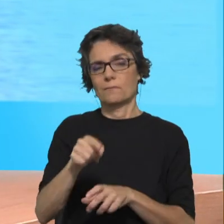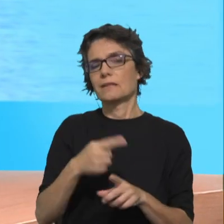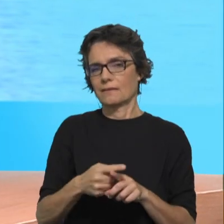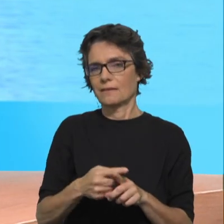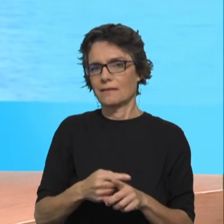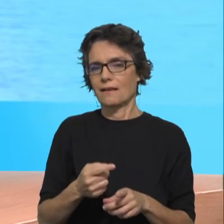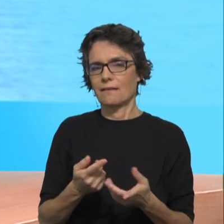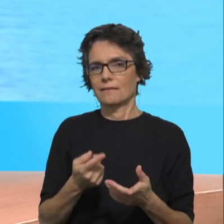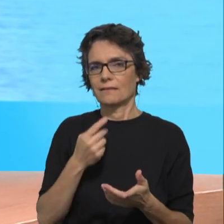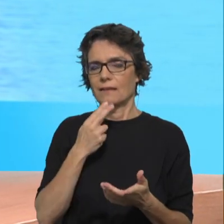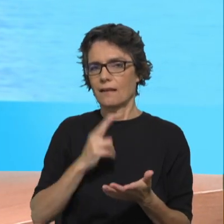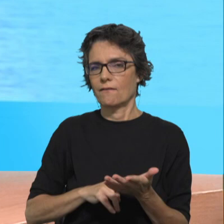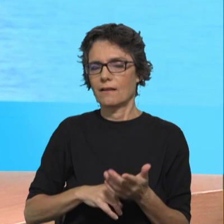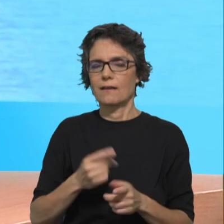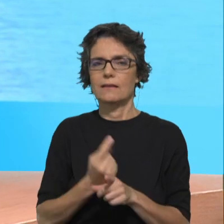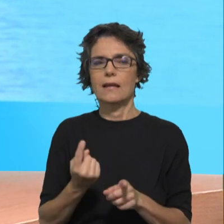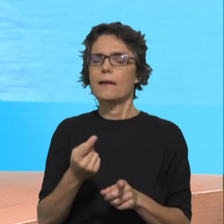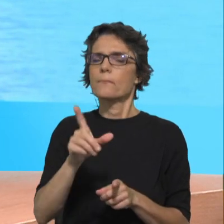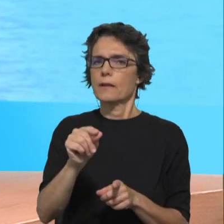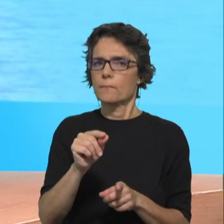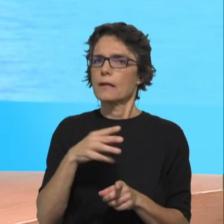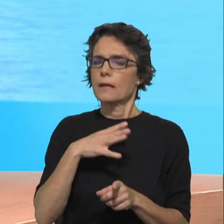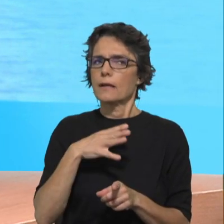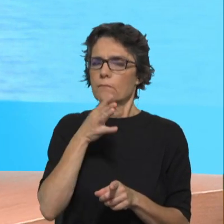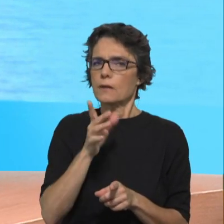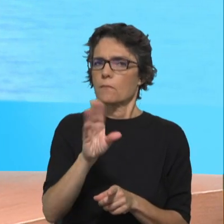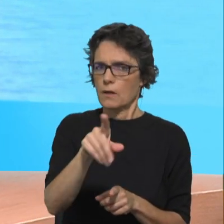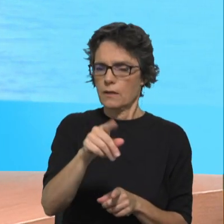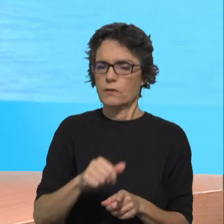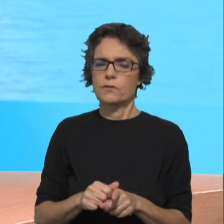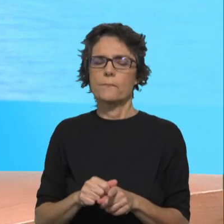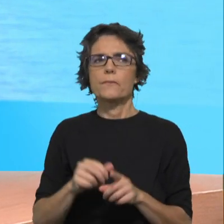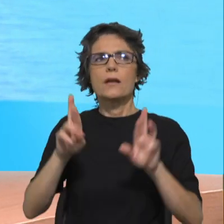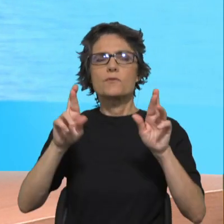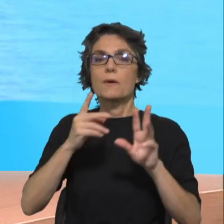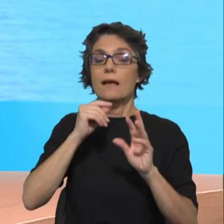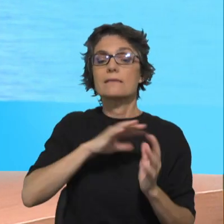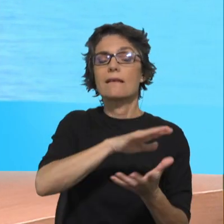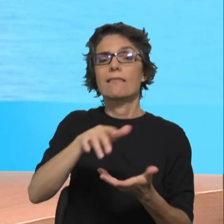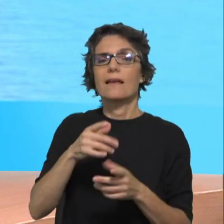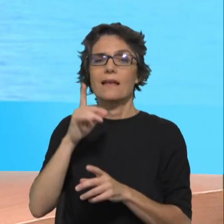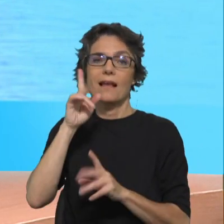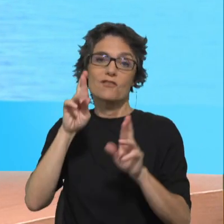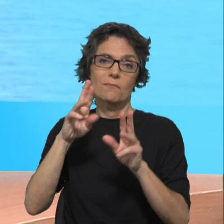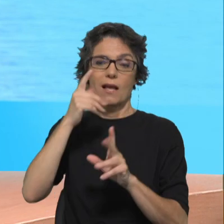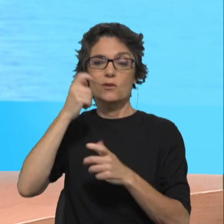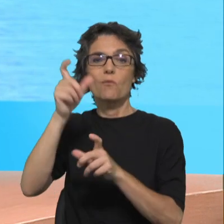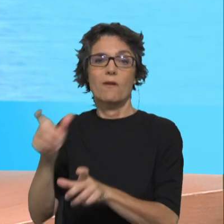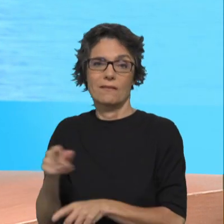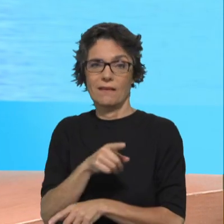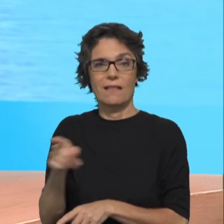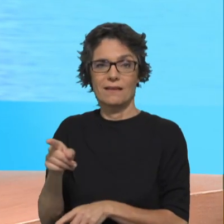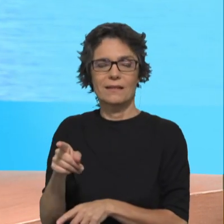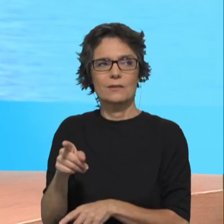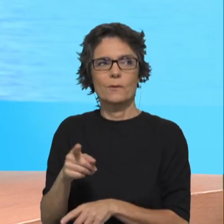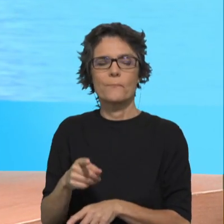uma reflexão um bocadinho mais ampla, porque eu ligo este tema do esperança para a Terra, esperança para a humanidade, com